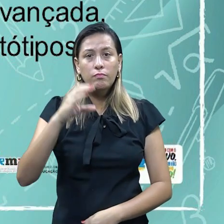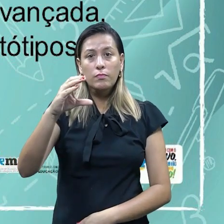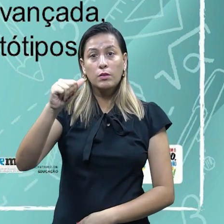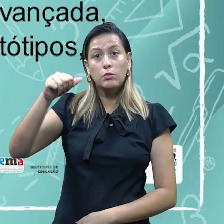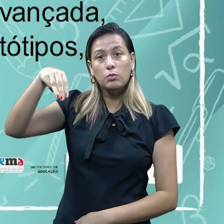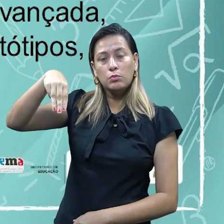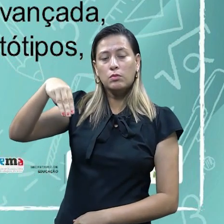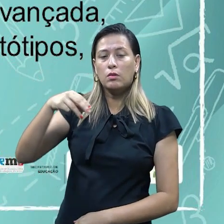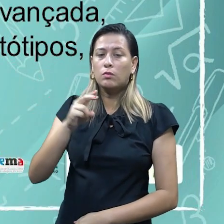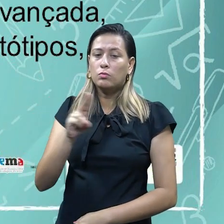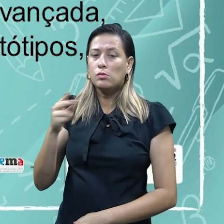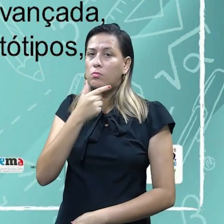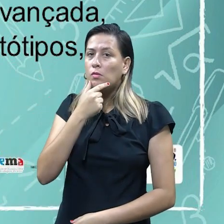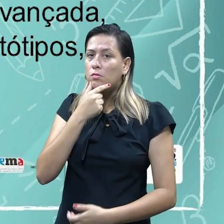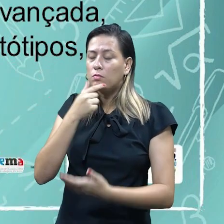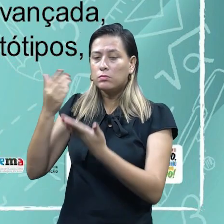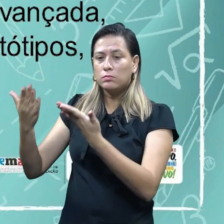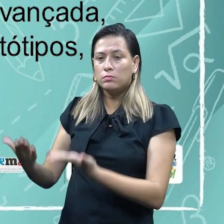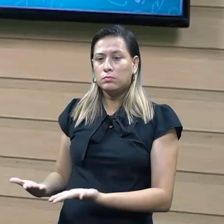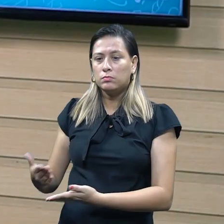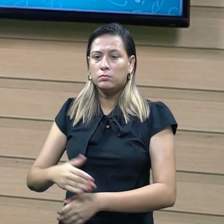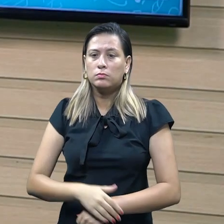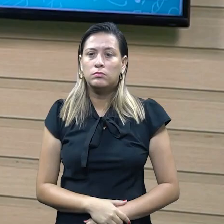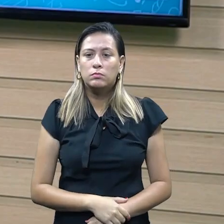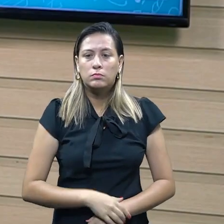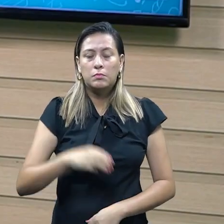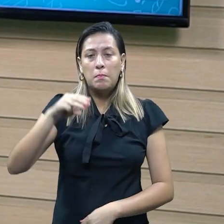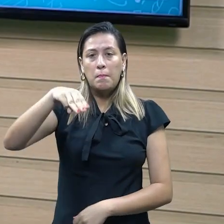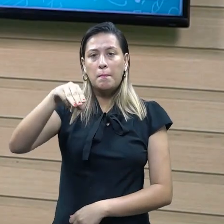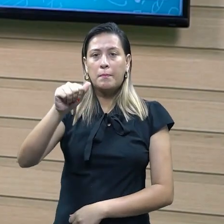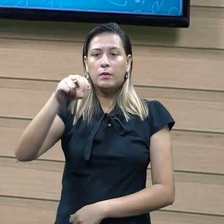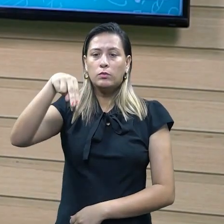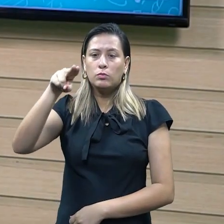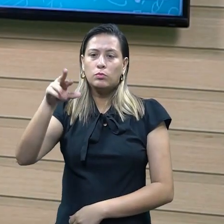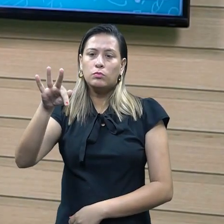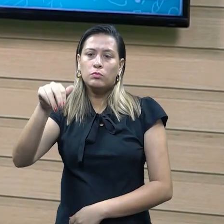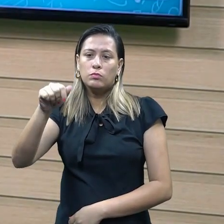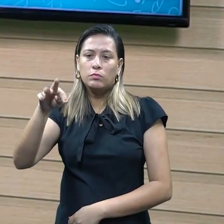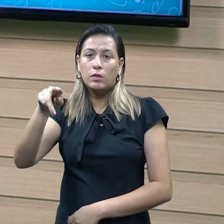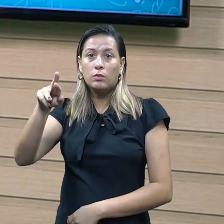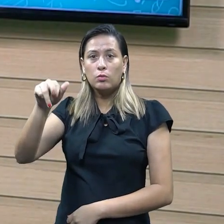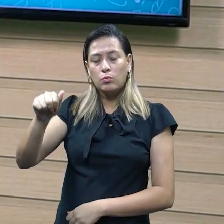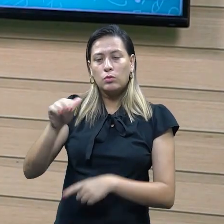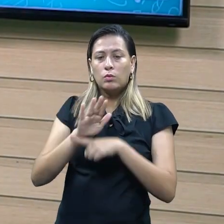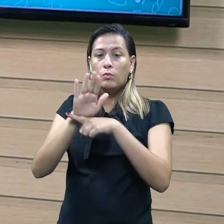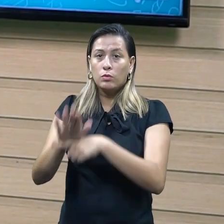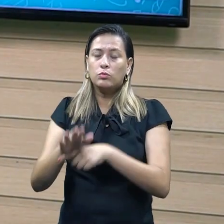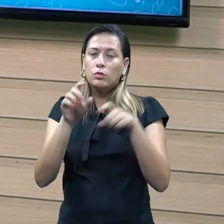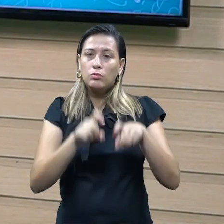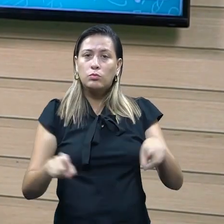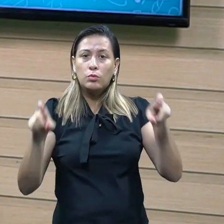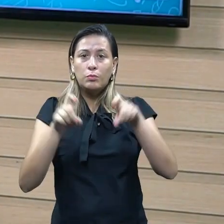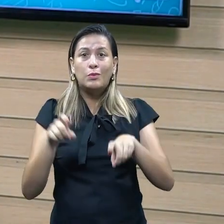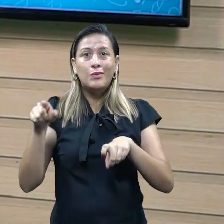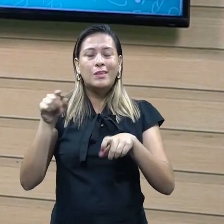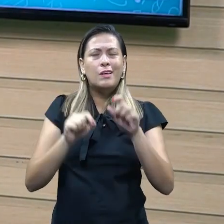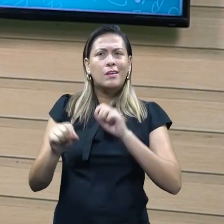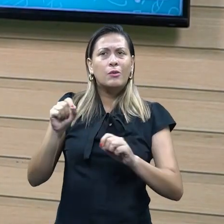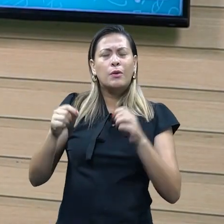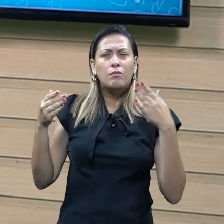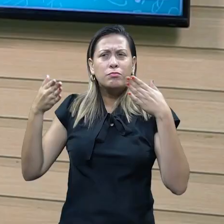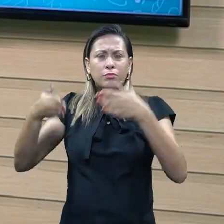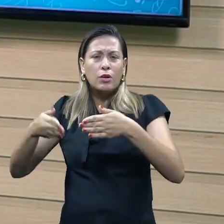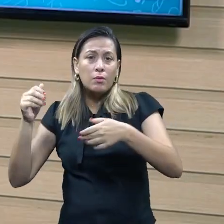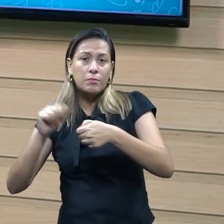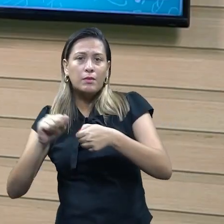é o Computer Aided Manufacturing, que é a manufatura auxiliada por computador. Aqui é mais para a produção